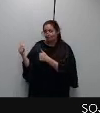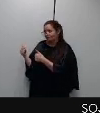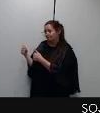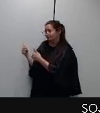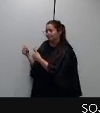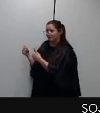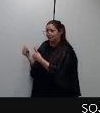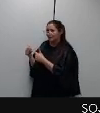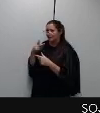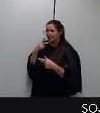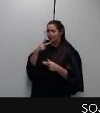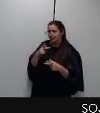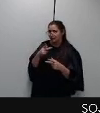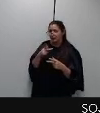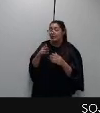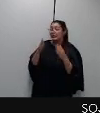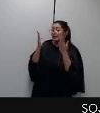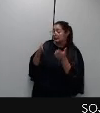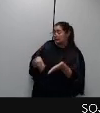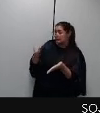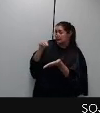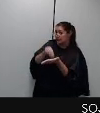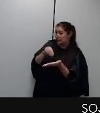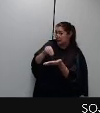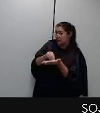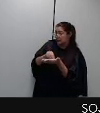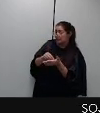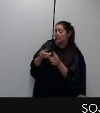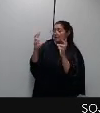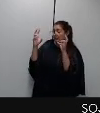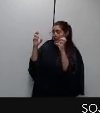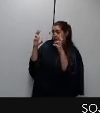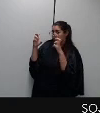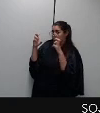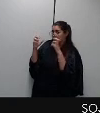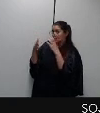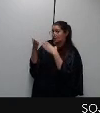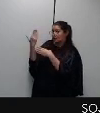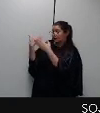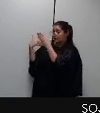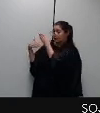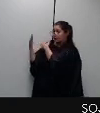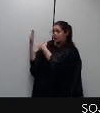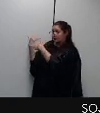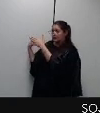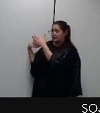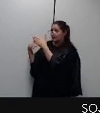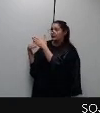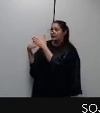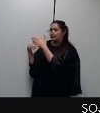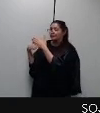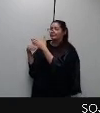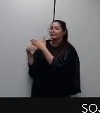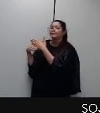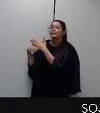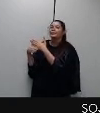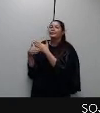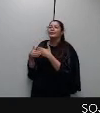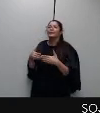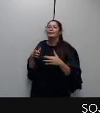gente aqui na realidade esse tema a parte de trás via agravo de instrumento eu sou e o avanço de um agravo de instrumento